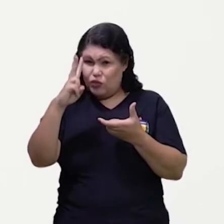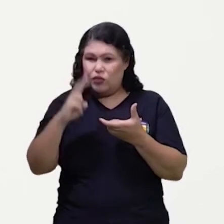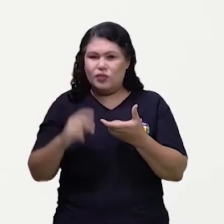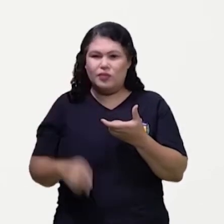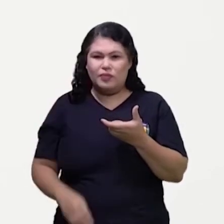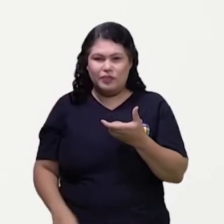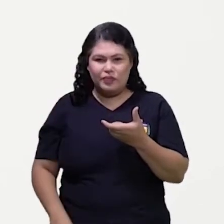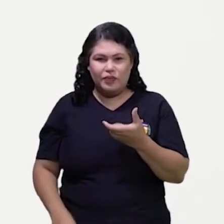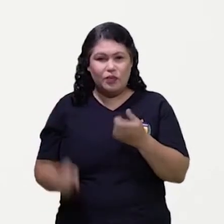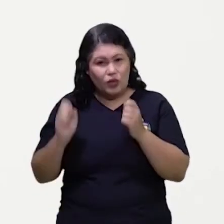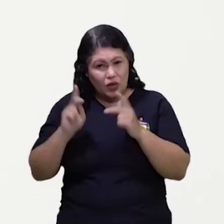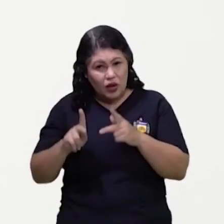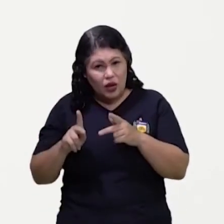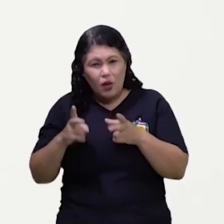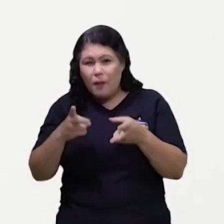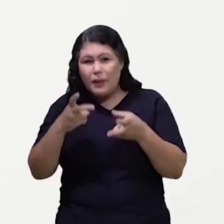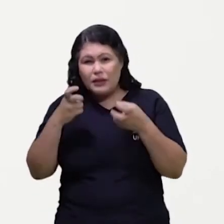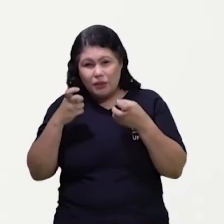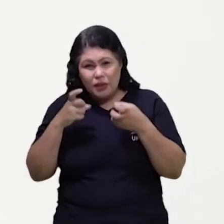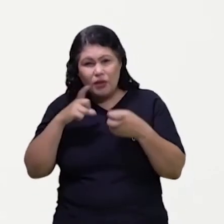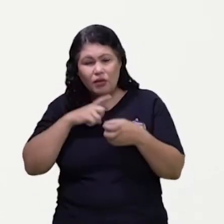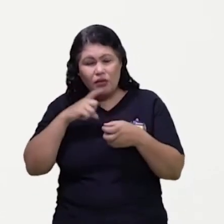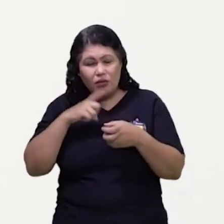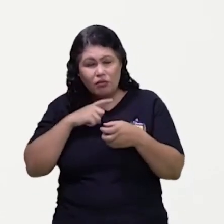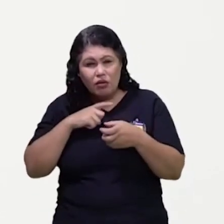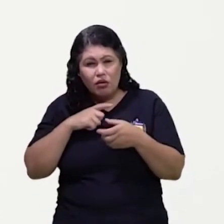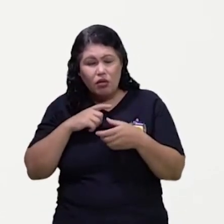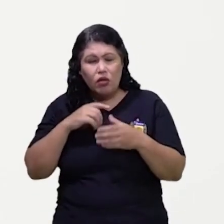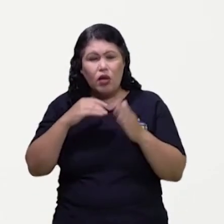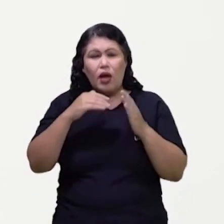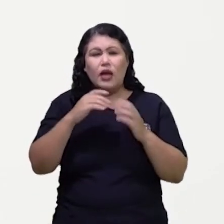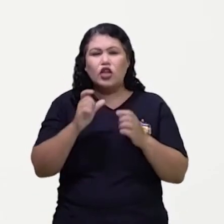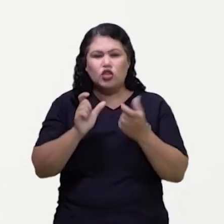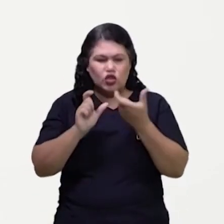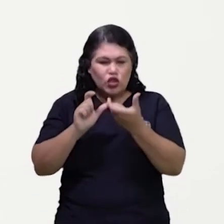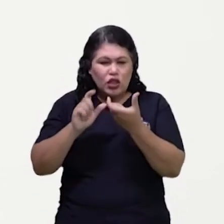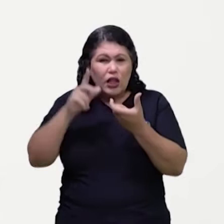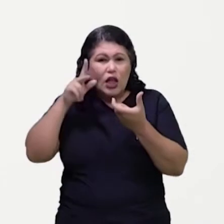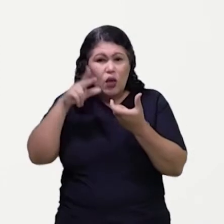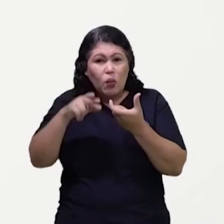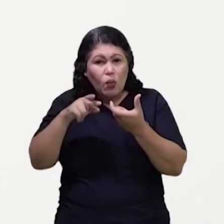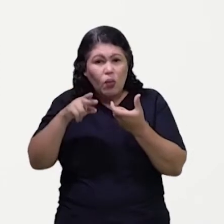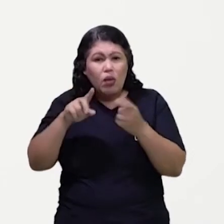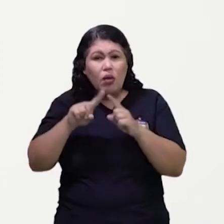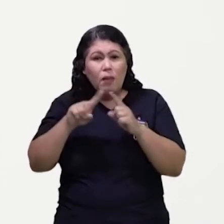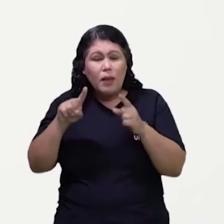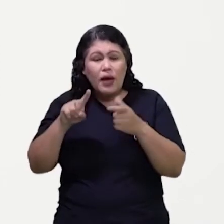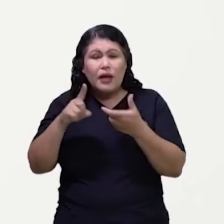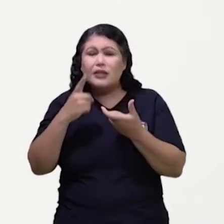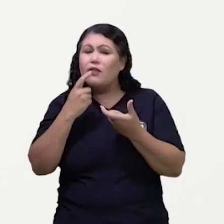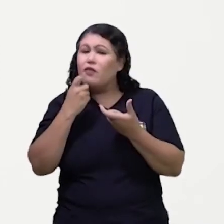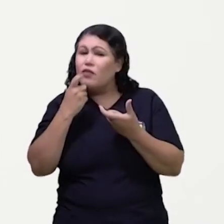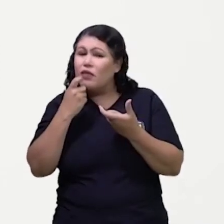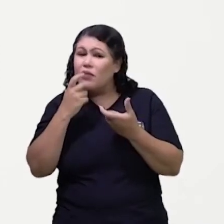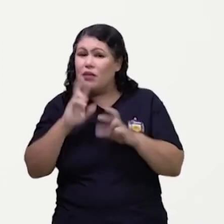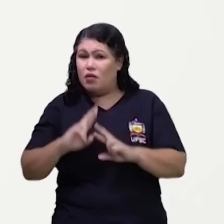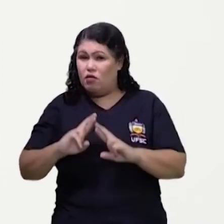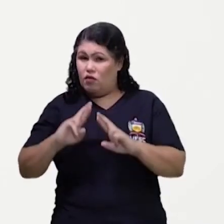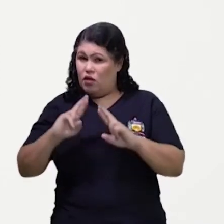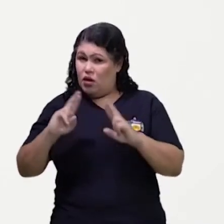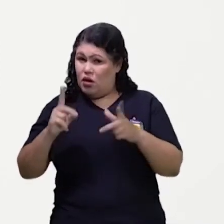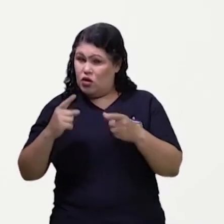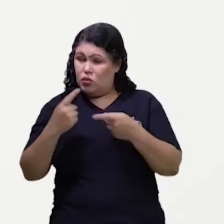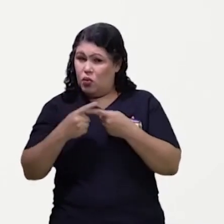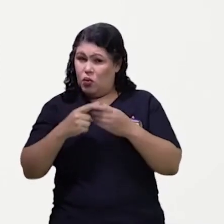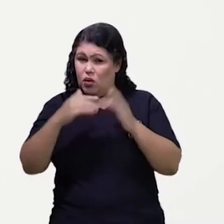ok? Percebem que as duas é a mesma escrita? Mas, professor, é a mesma escrita, porém, elas